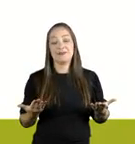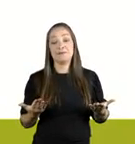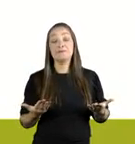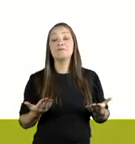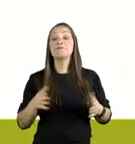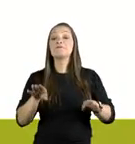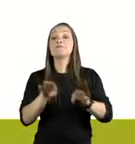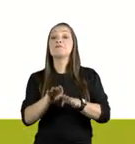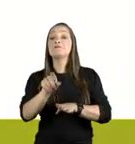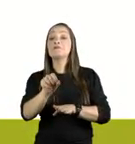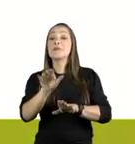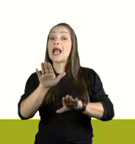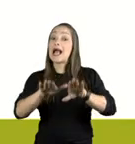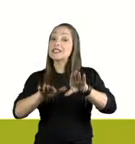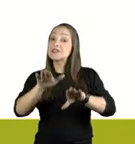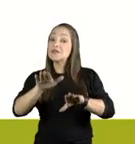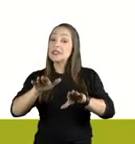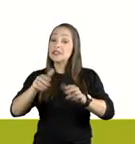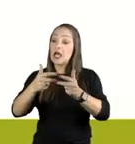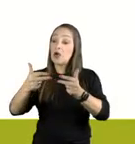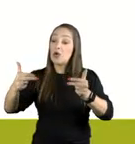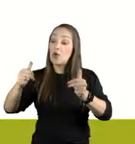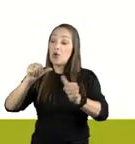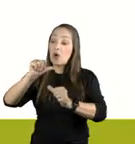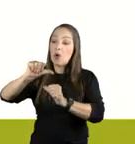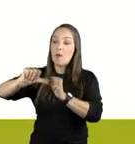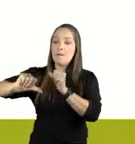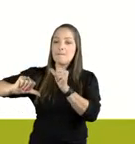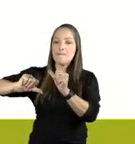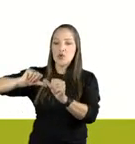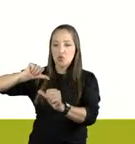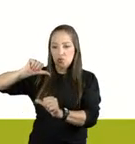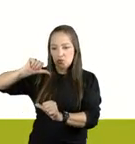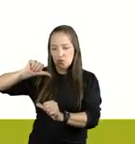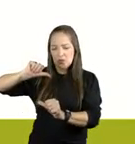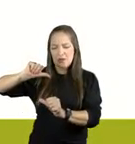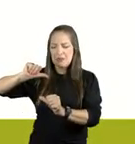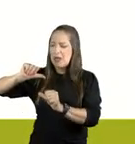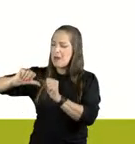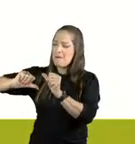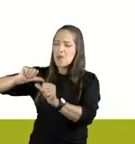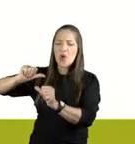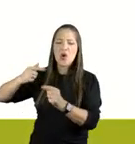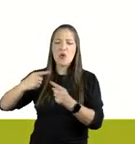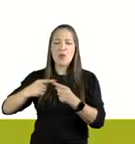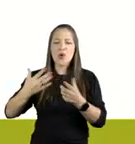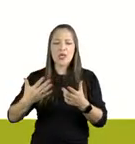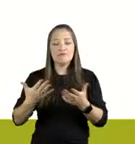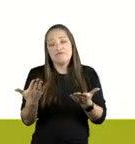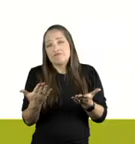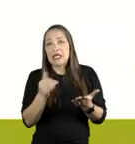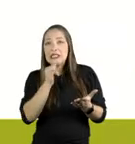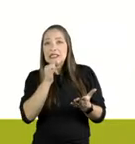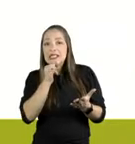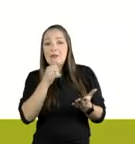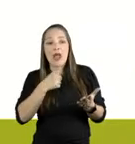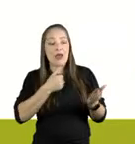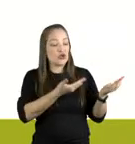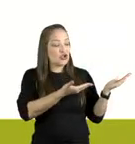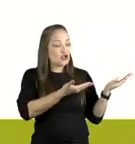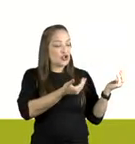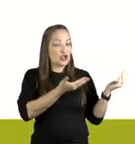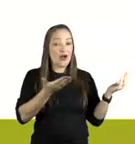às vezes as coisas mudam. Né? Por que às vezes as coisas mudam? Quando eu era novo, meu sonho era ter